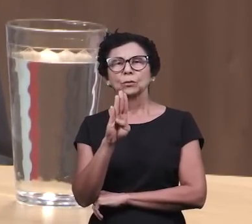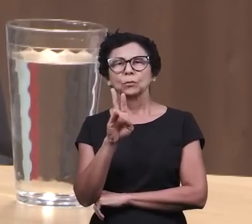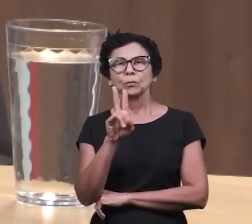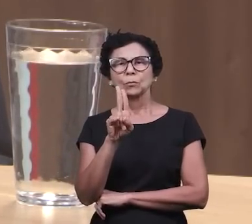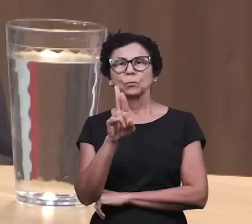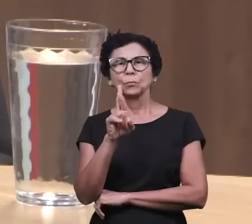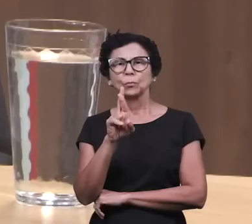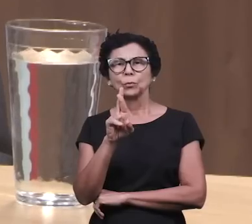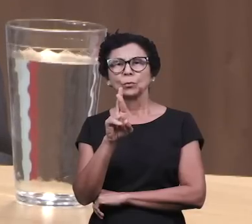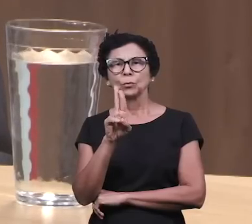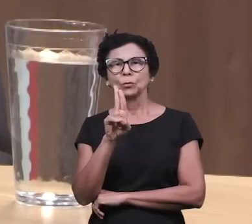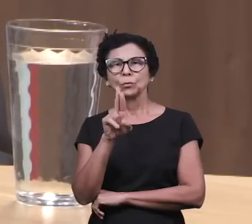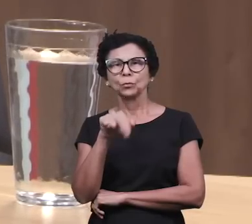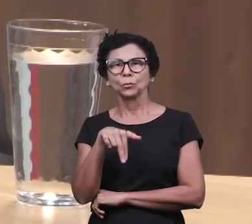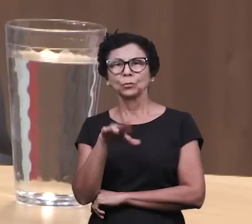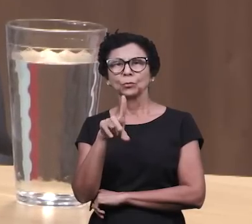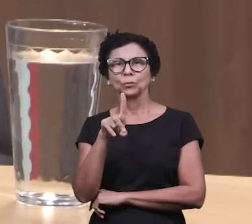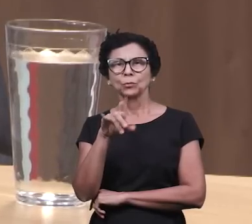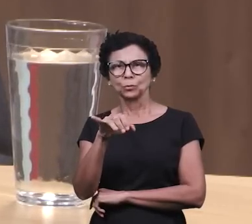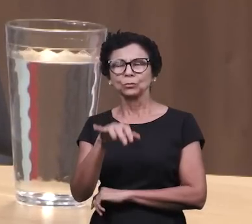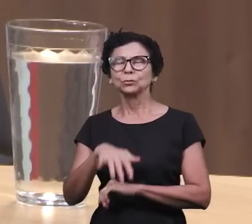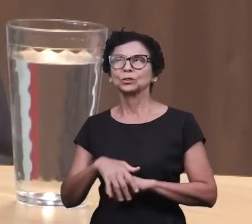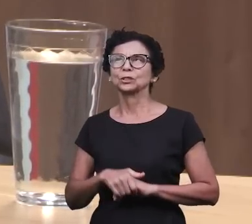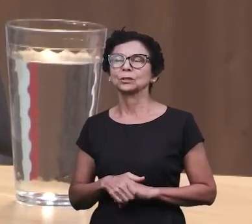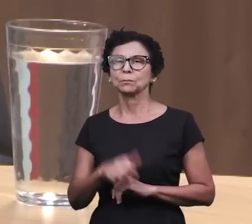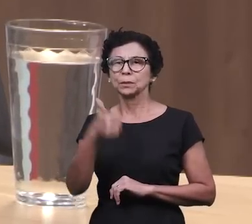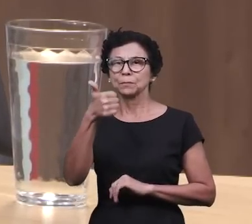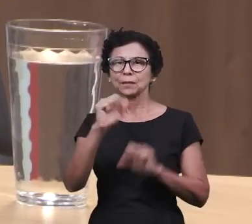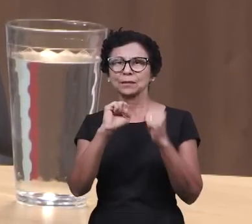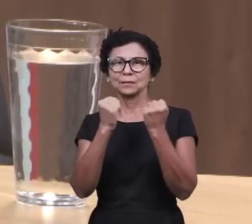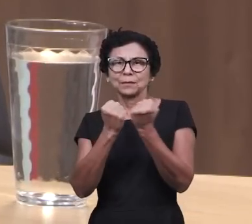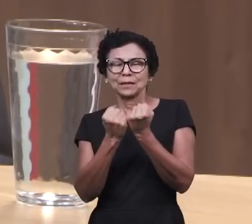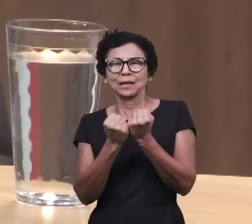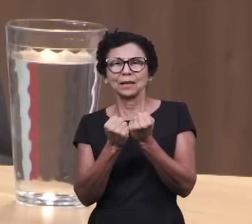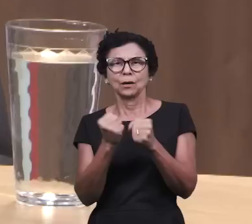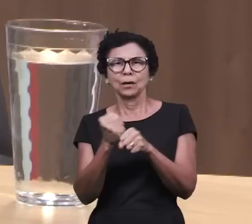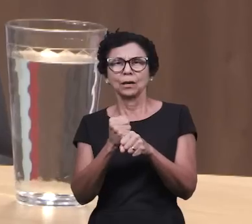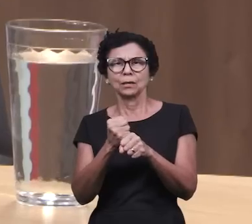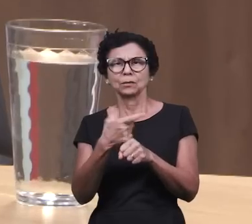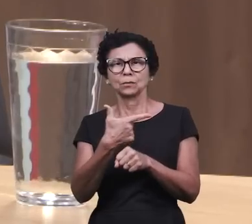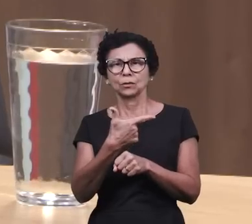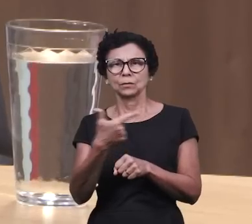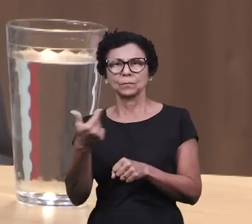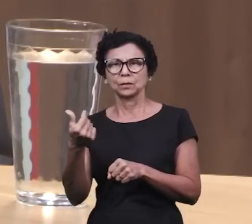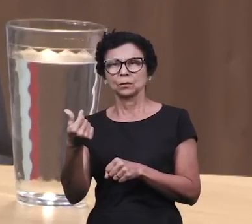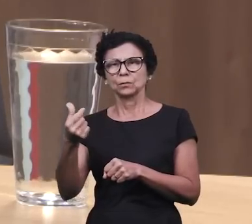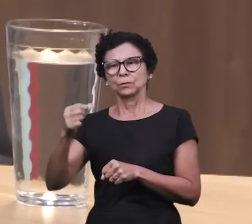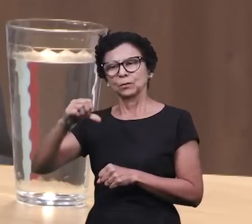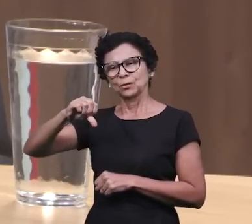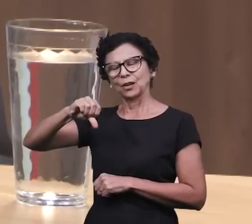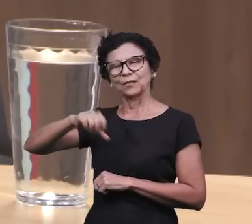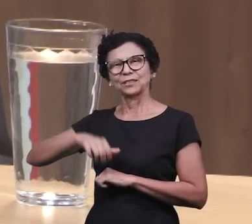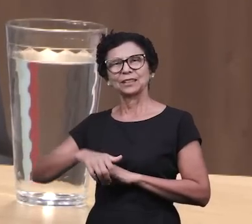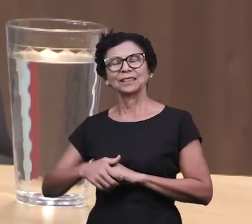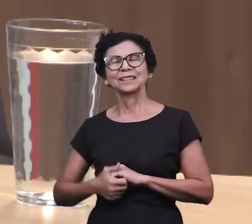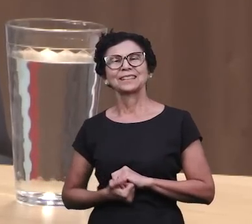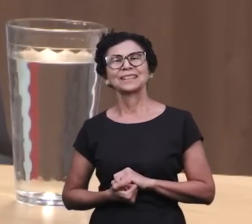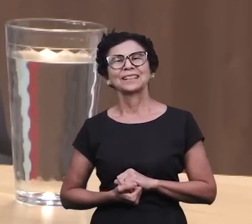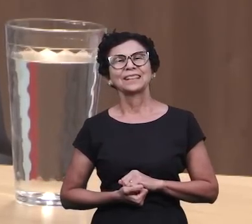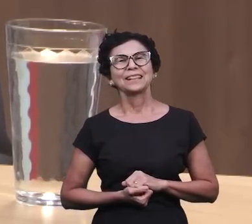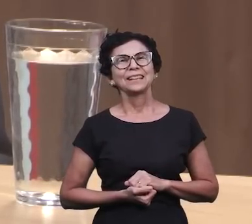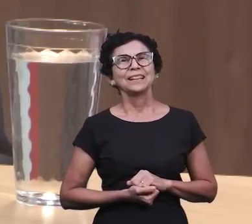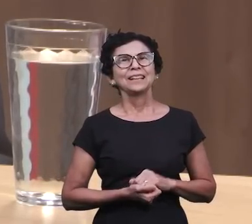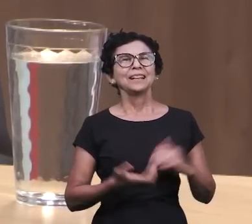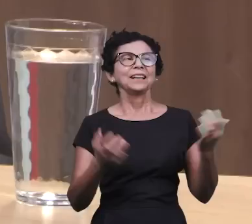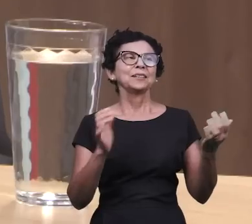Bujumbura, no ano de 2009. E esse seminário, por coincidência, eu vou citar o nome aqui, né?